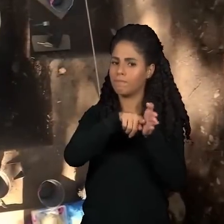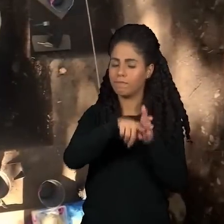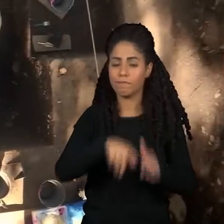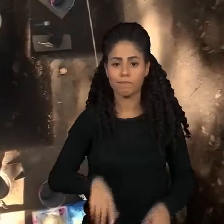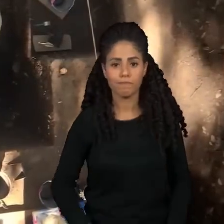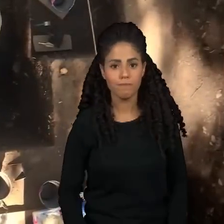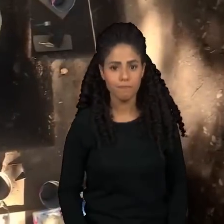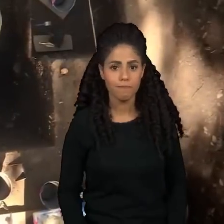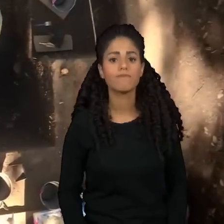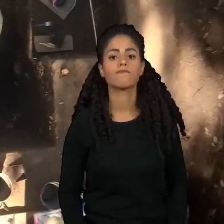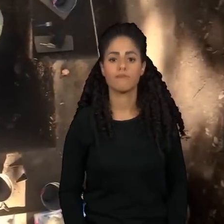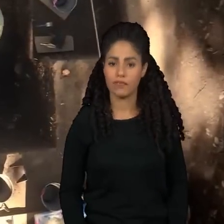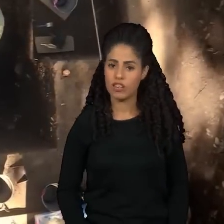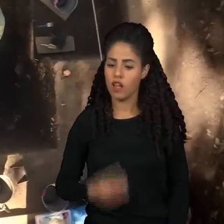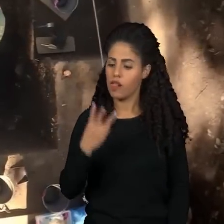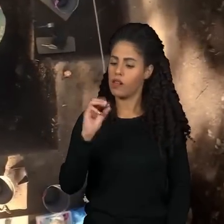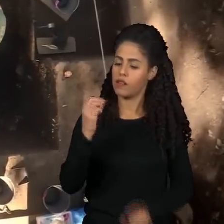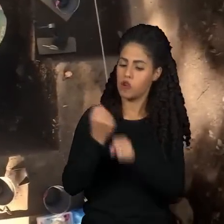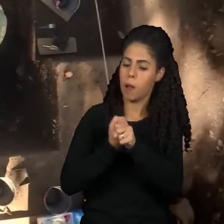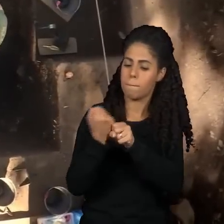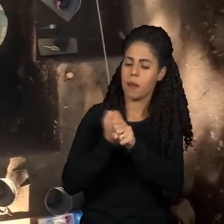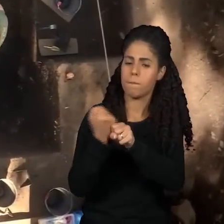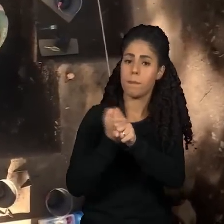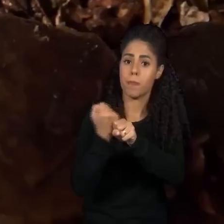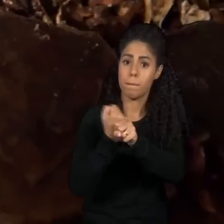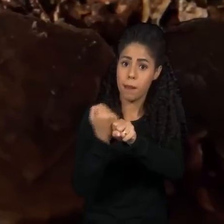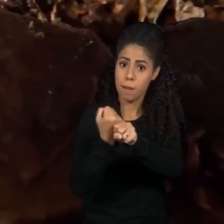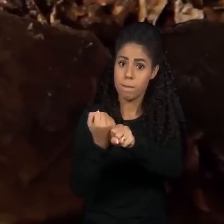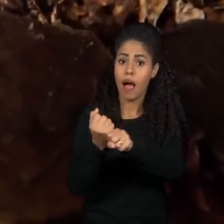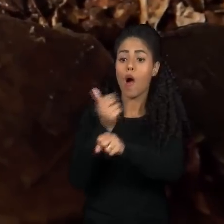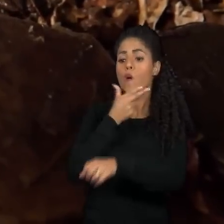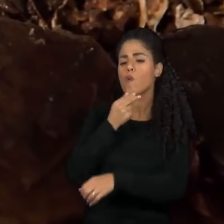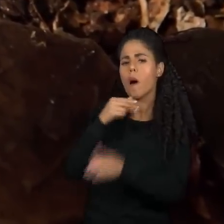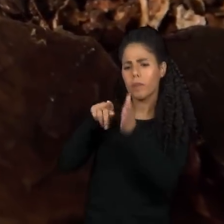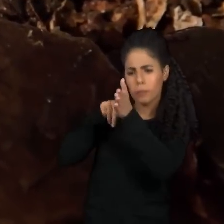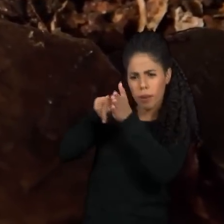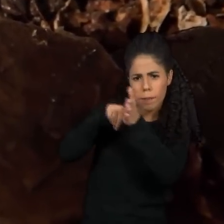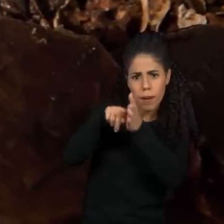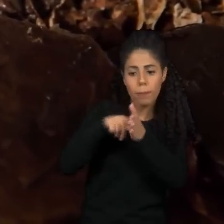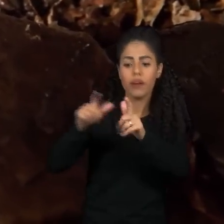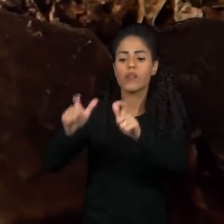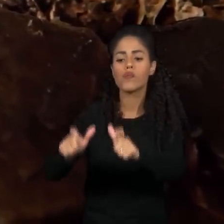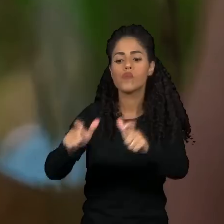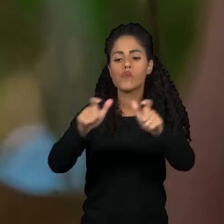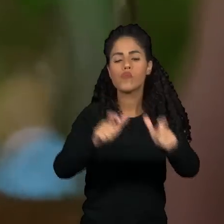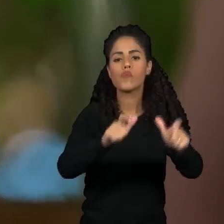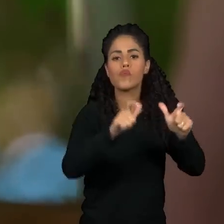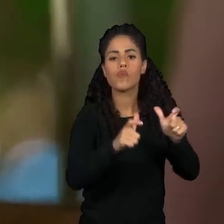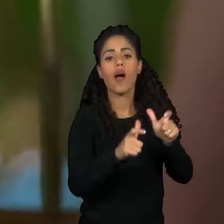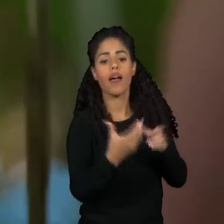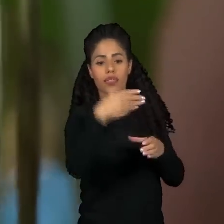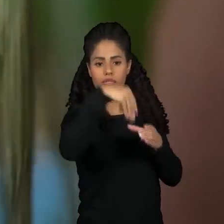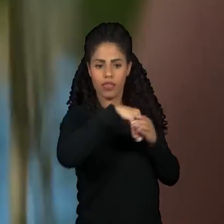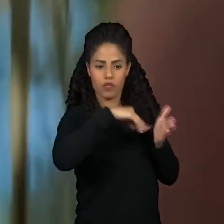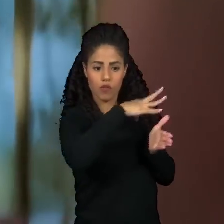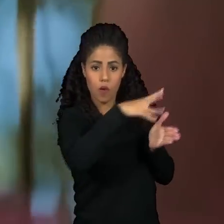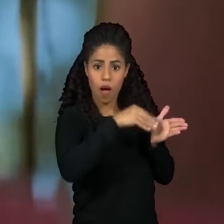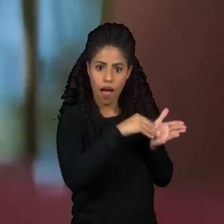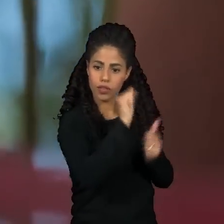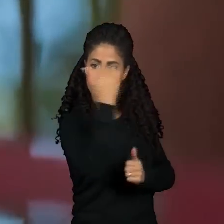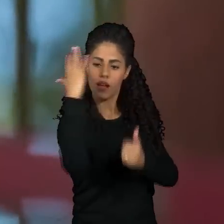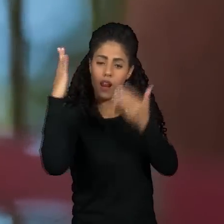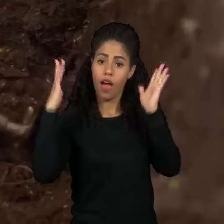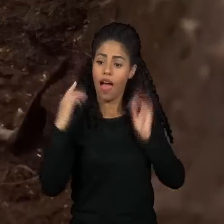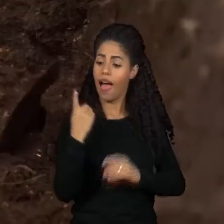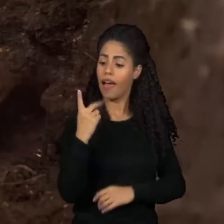Há 3 décadas, o arqueólogo realiza pesquisas em diversas regiões da Amazônia. Há 15 anos, ao lado